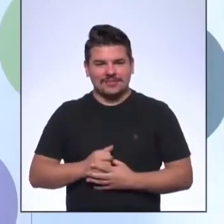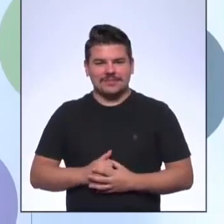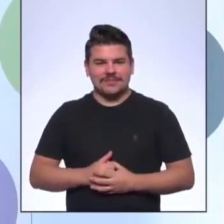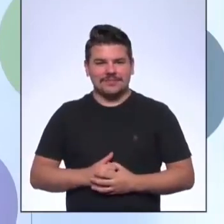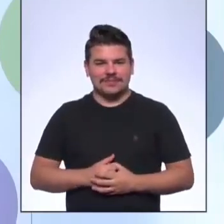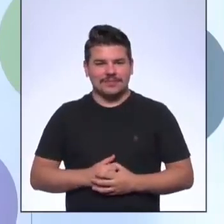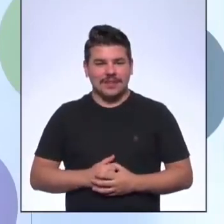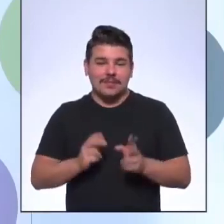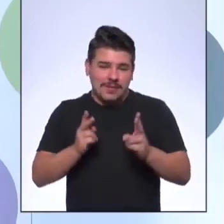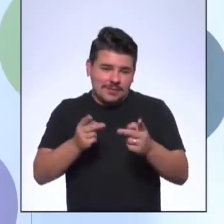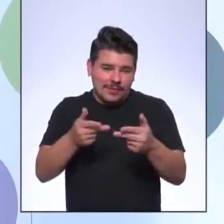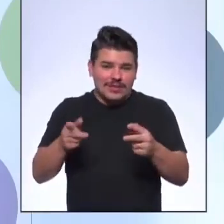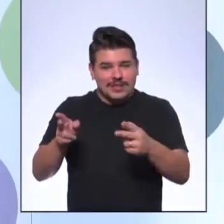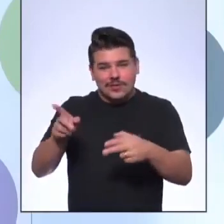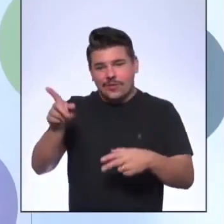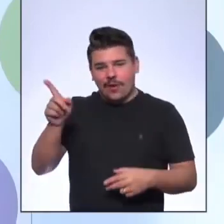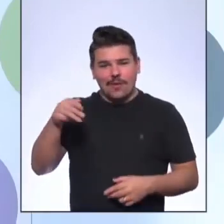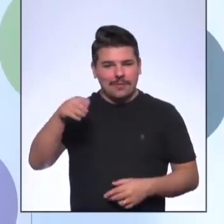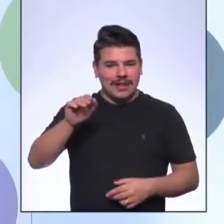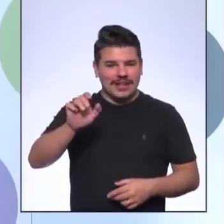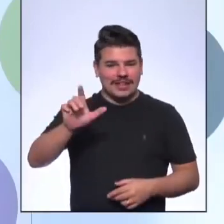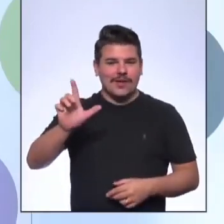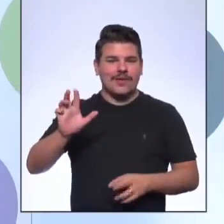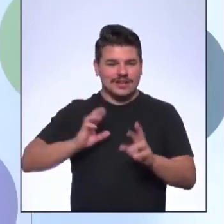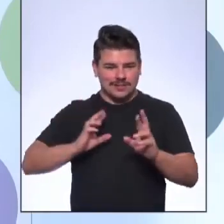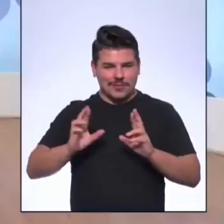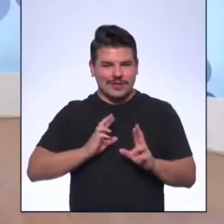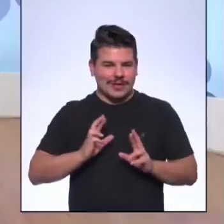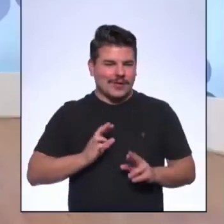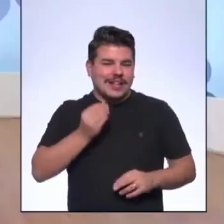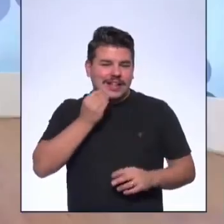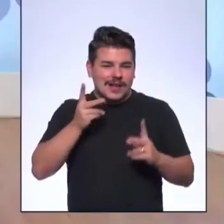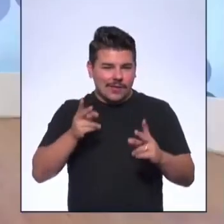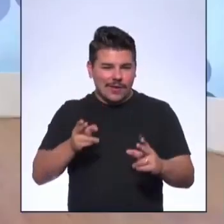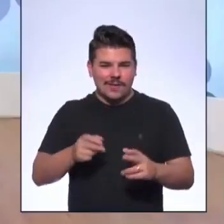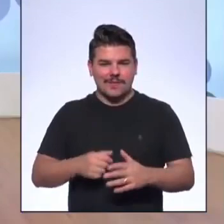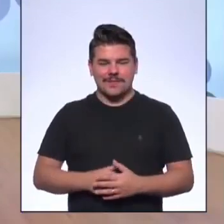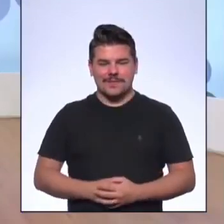do mesmo jeito que Mendel tentou responder.